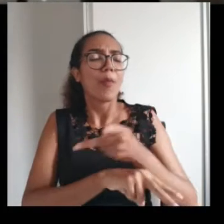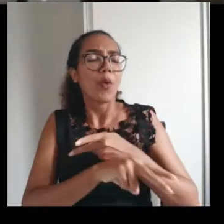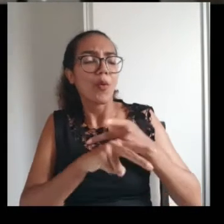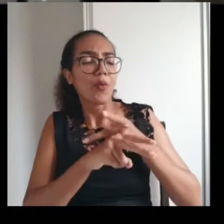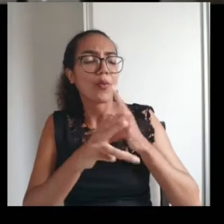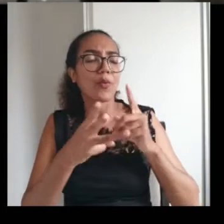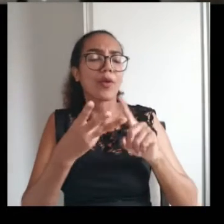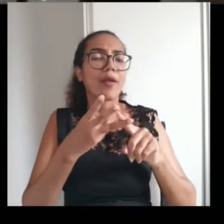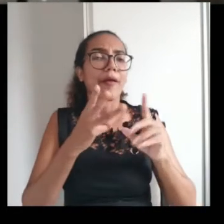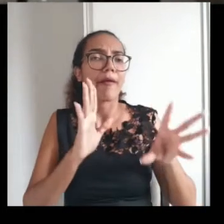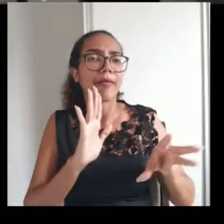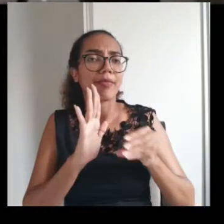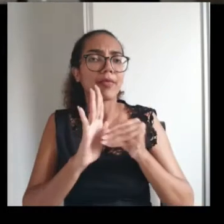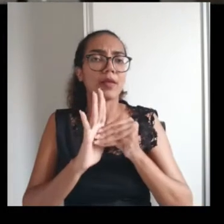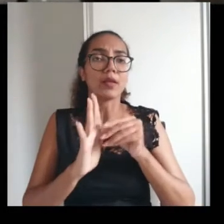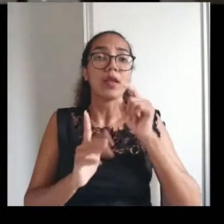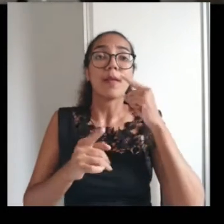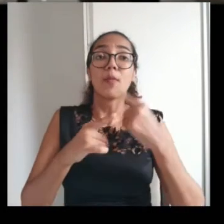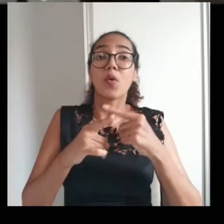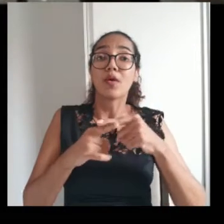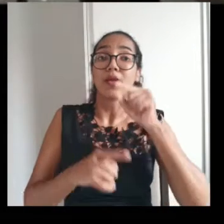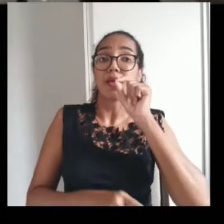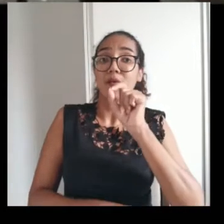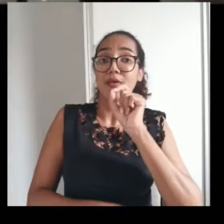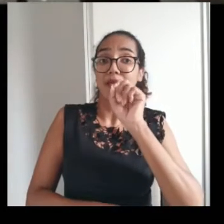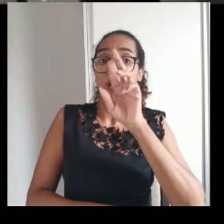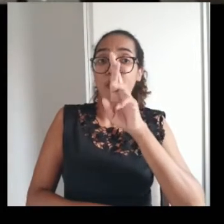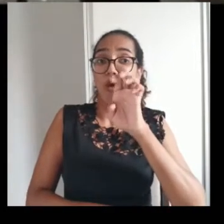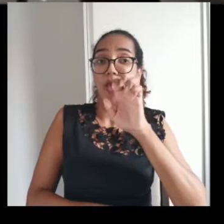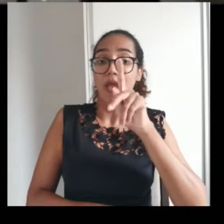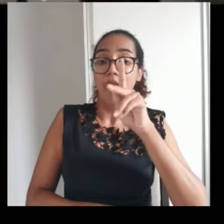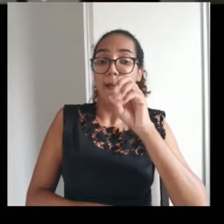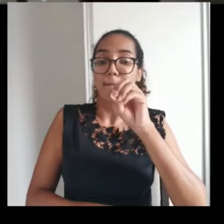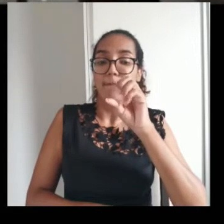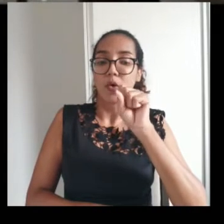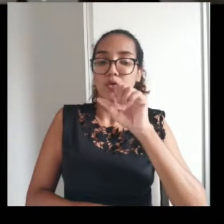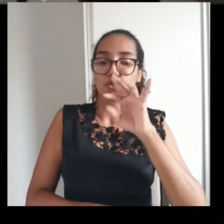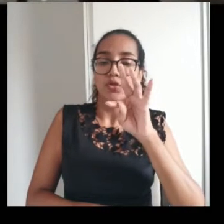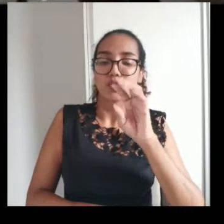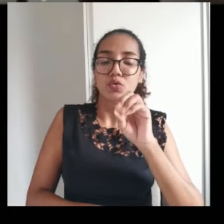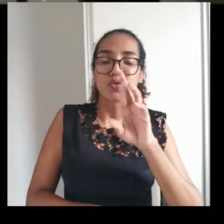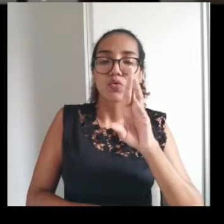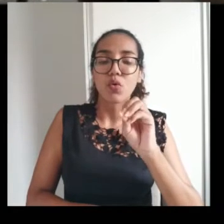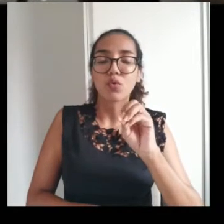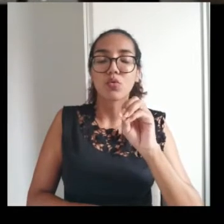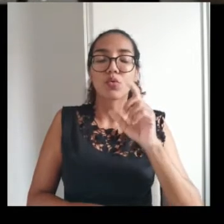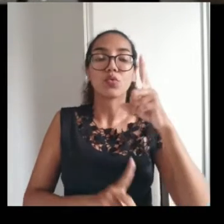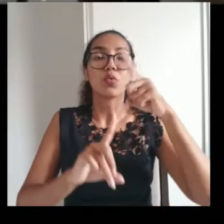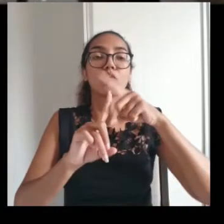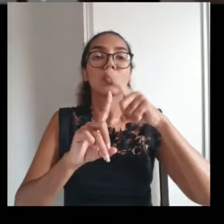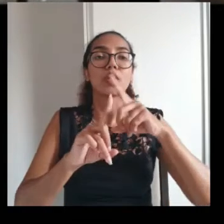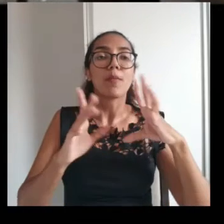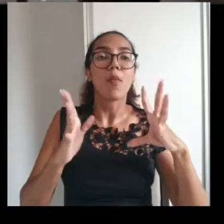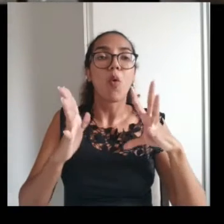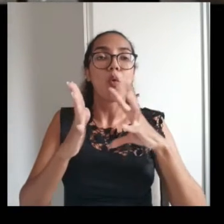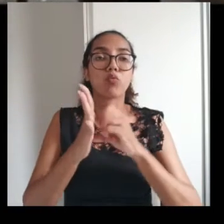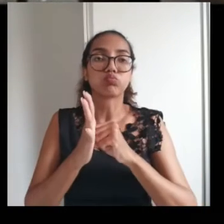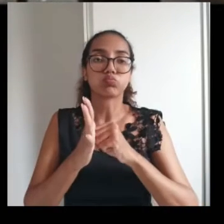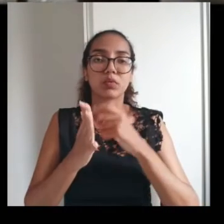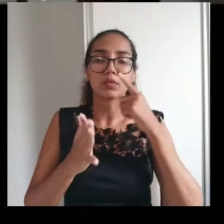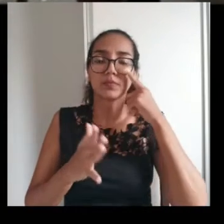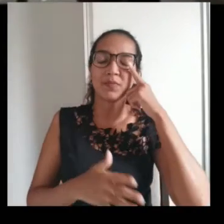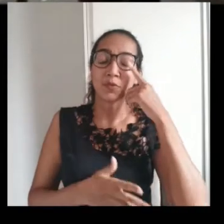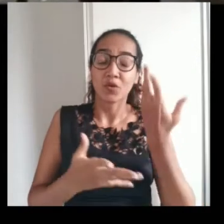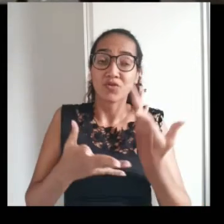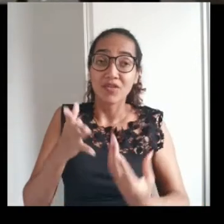repositório de um objeto do tipo conta. Então, no primeiro momento, quando a gente cria esse repositório, imagine